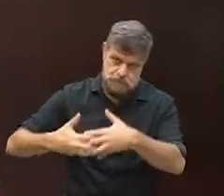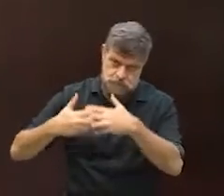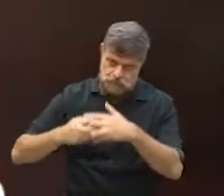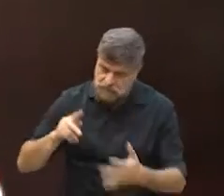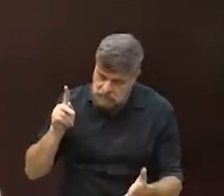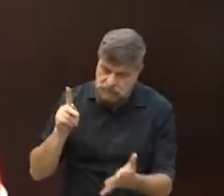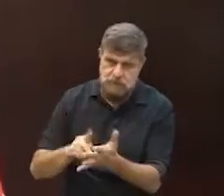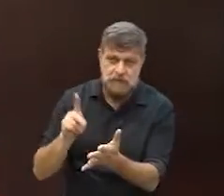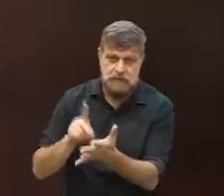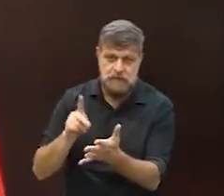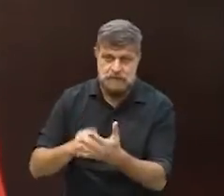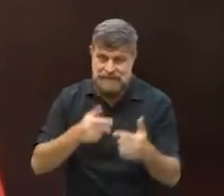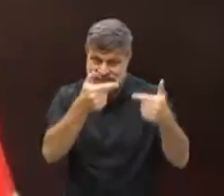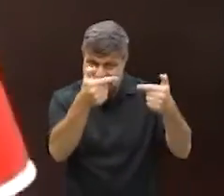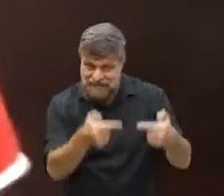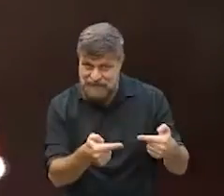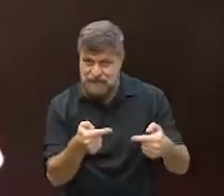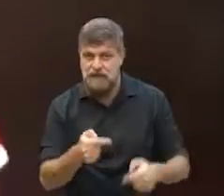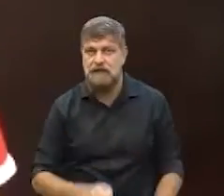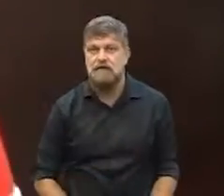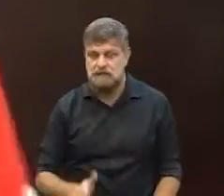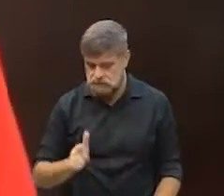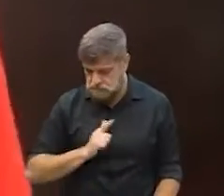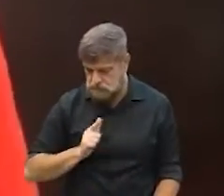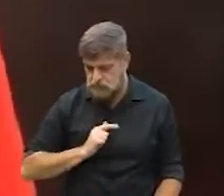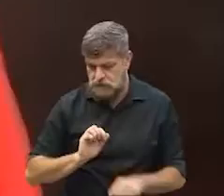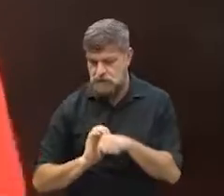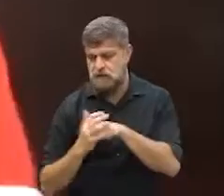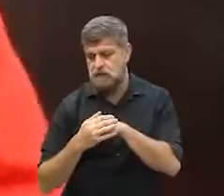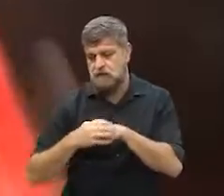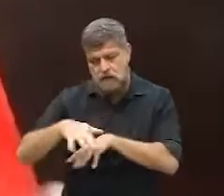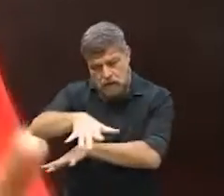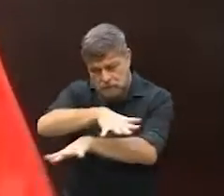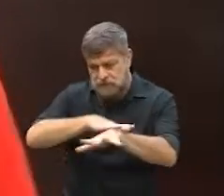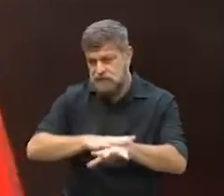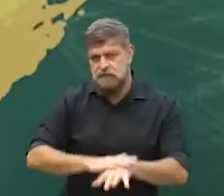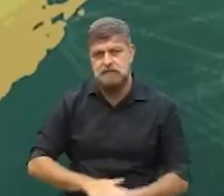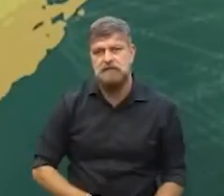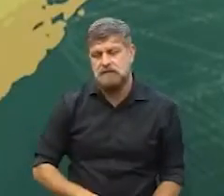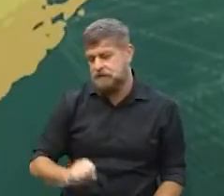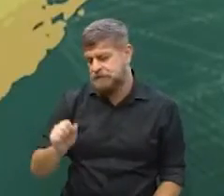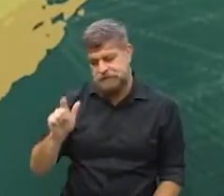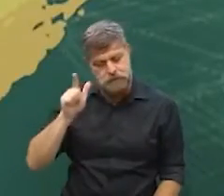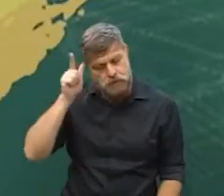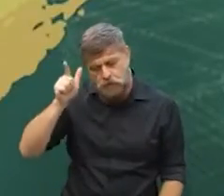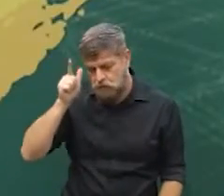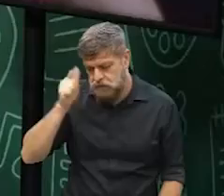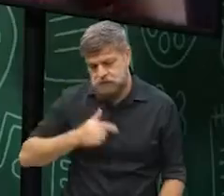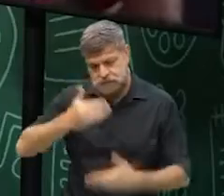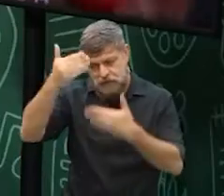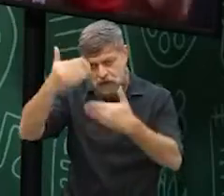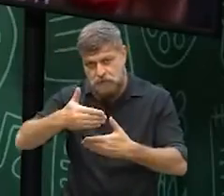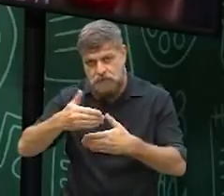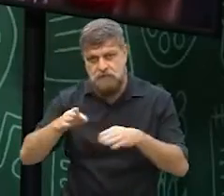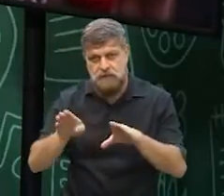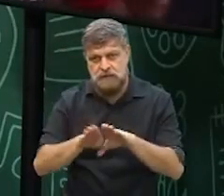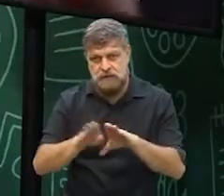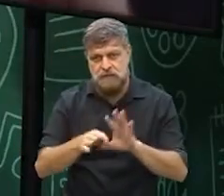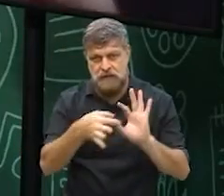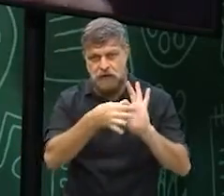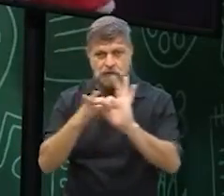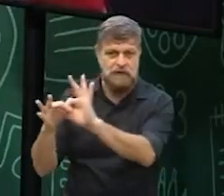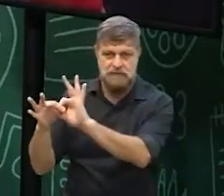tenha alguma veracidade. Guerras caem. Pandemia, com certeza vai cair. Óbvio. Meio ambiente,